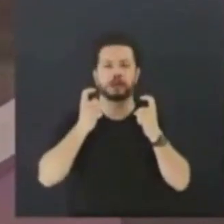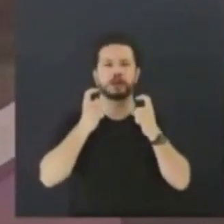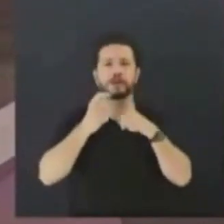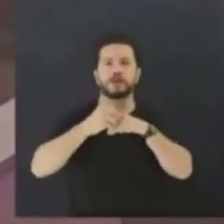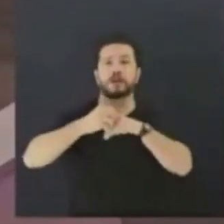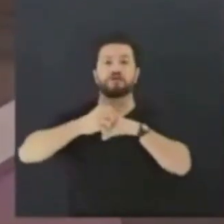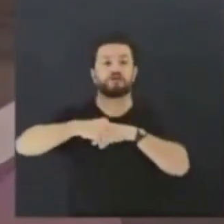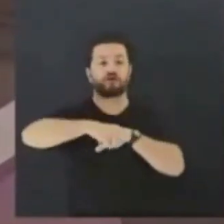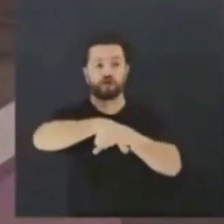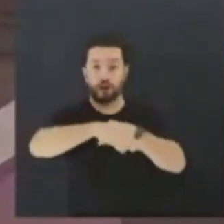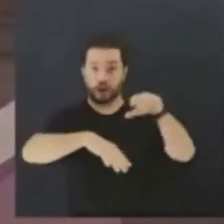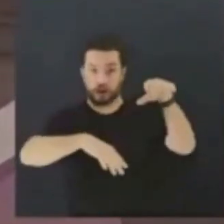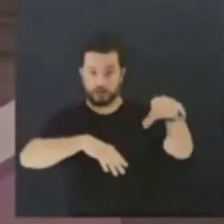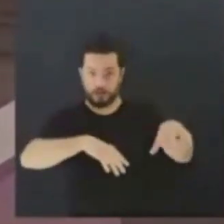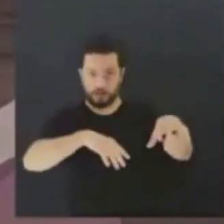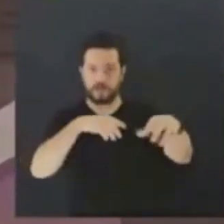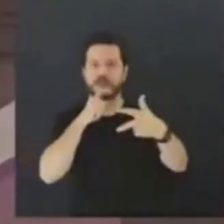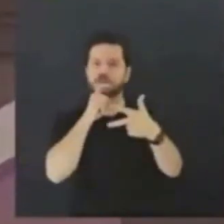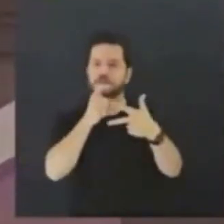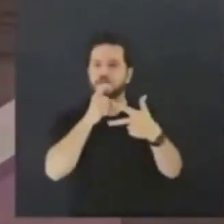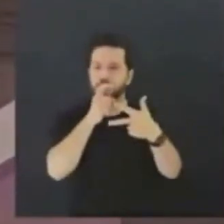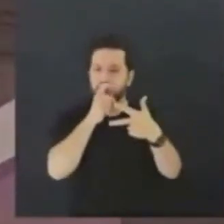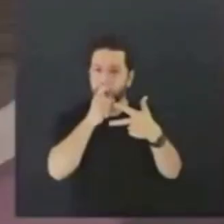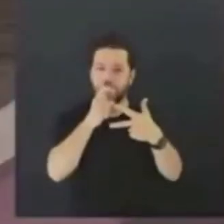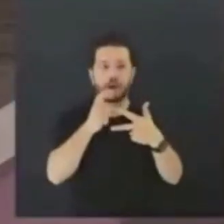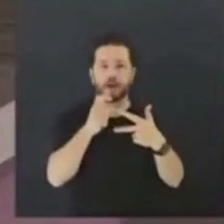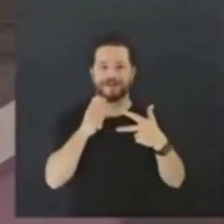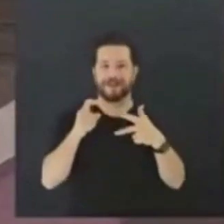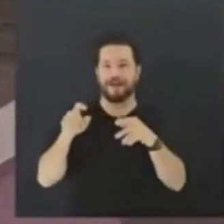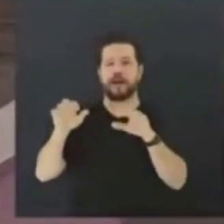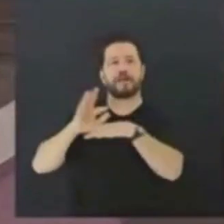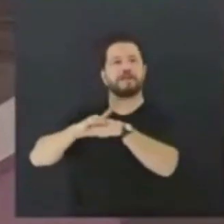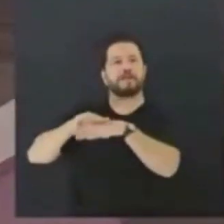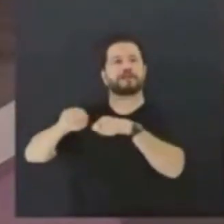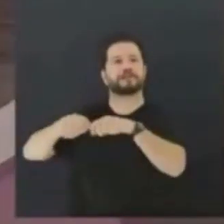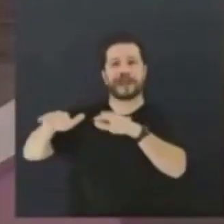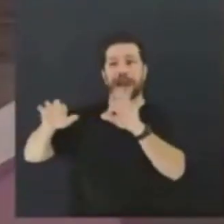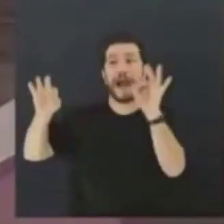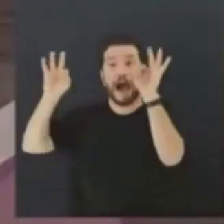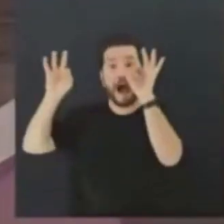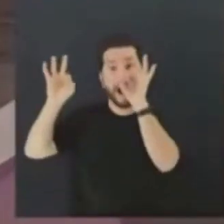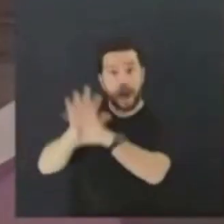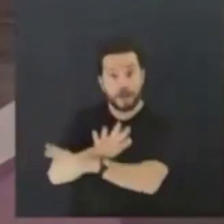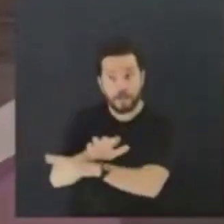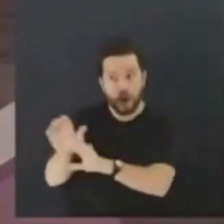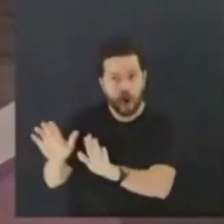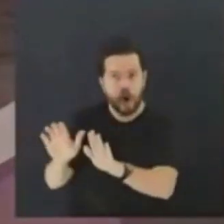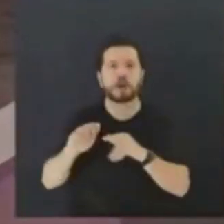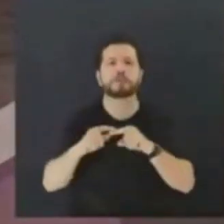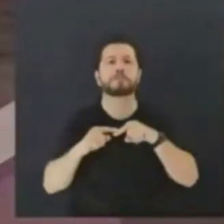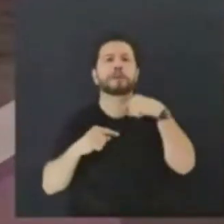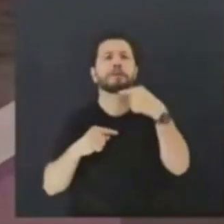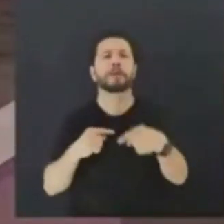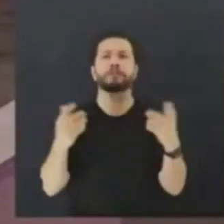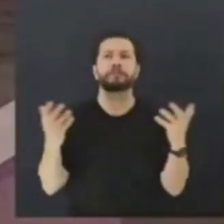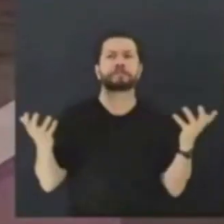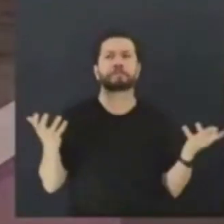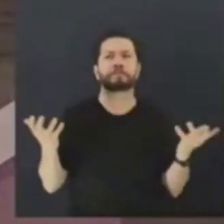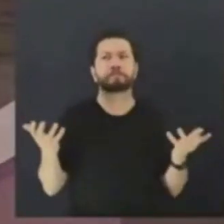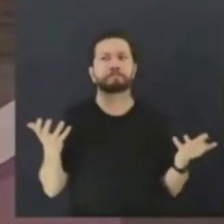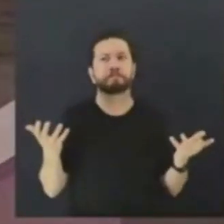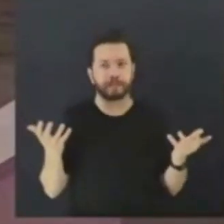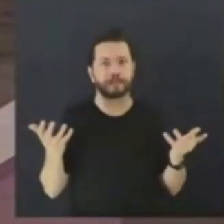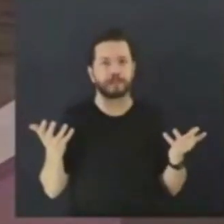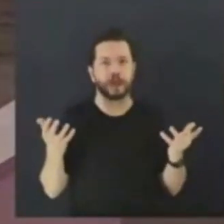entendeu que eu não precisava fazer a sindicância eu como corregedora não estava fazer a sindicância podia passar para o conselho de ética e aí aonde